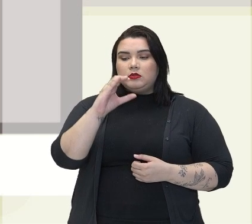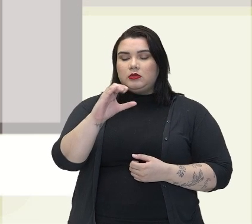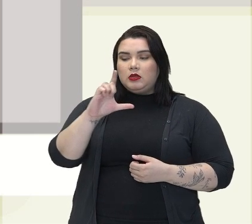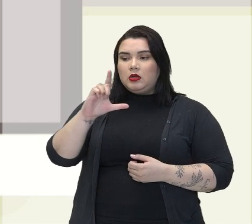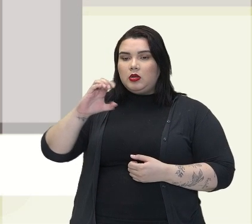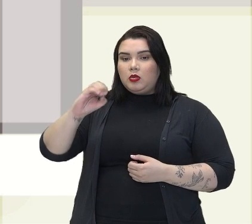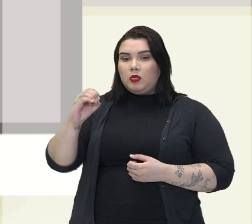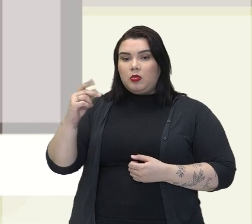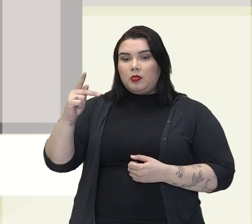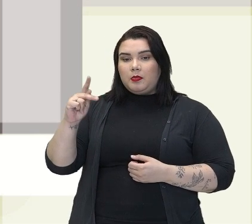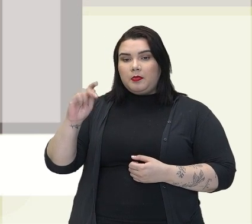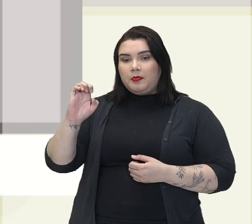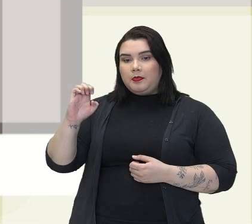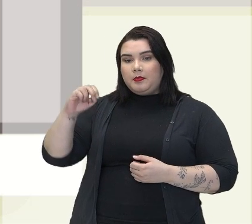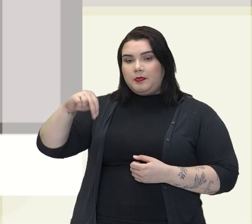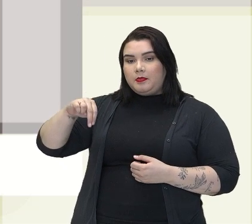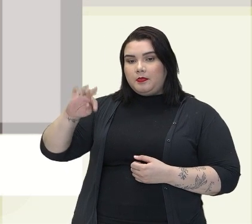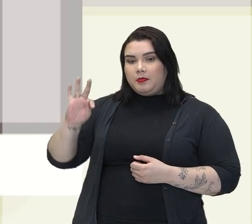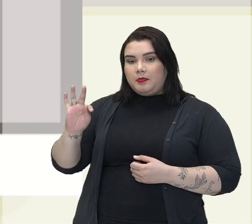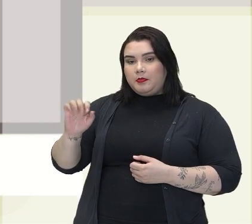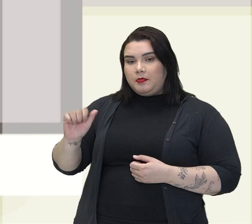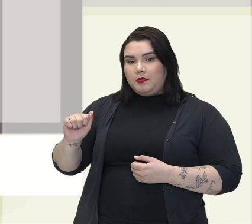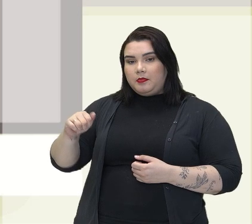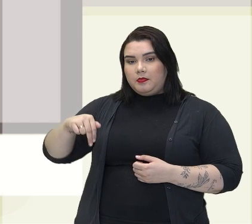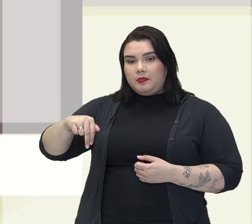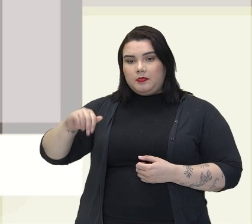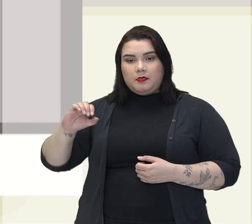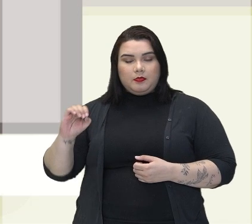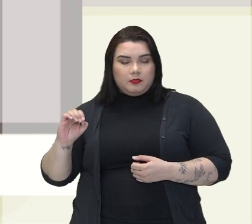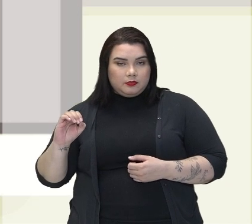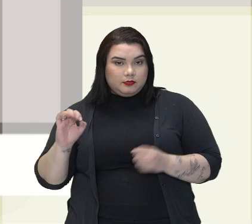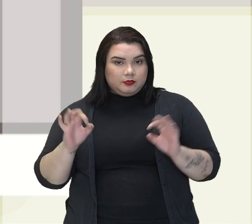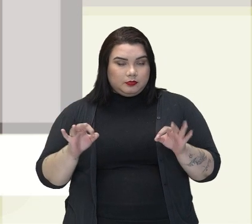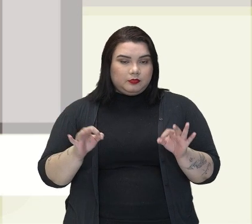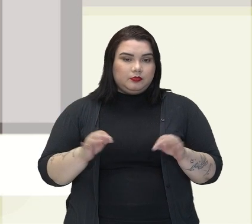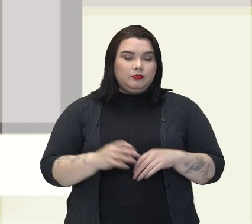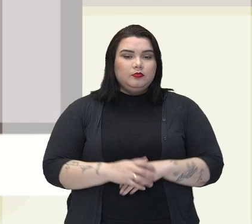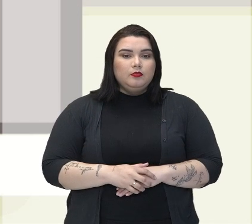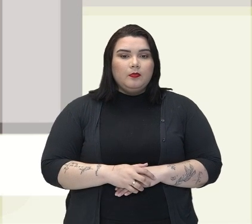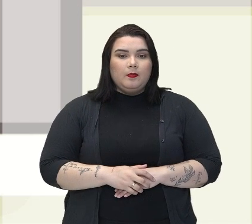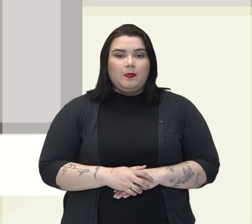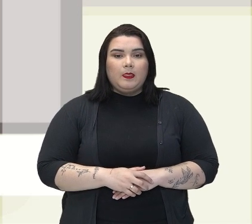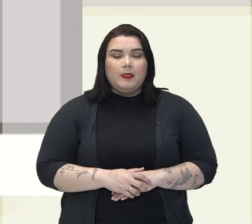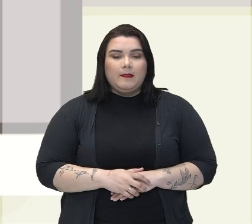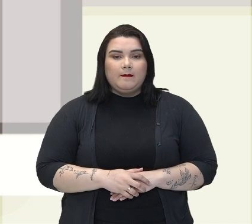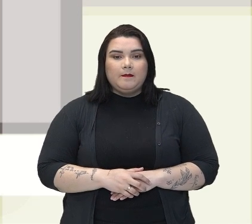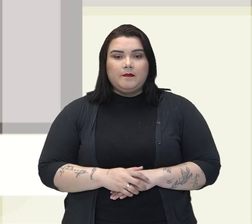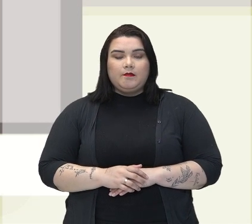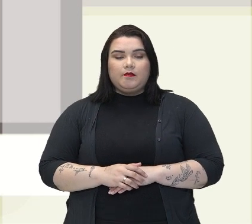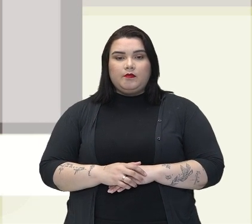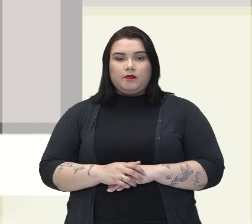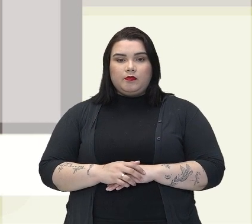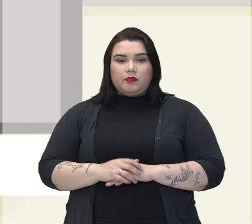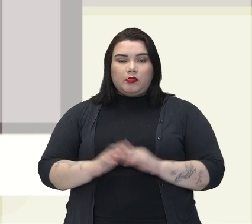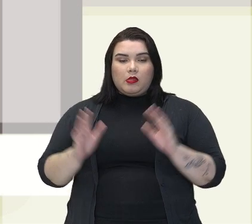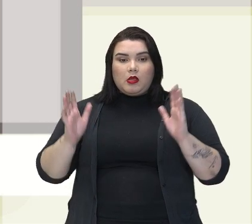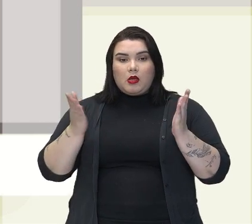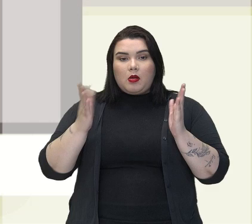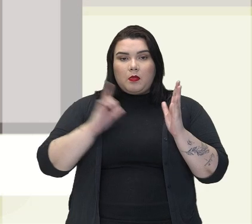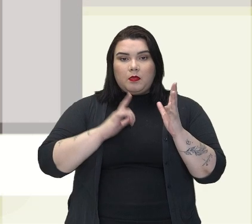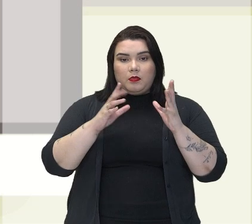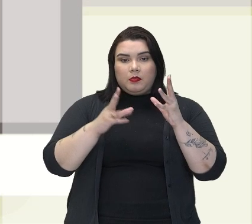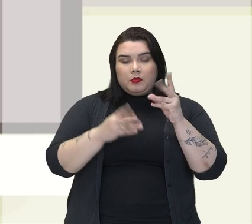ciclopentano, olha aí, ciclopentano, né? Aqui, gente, só foi adicionado